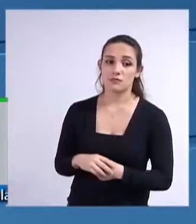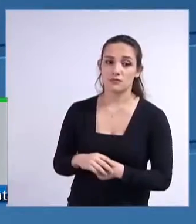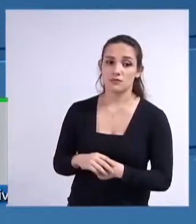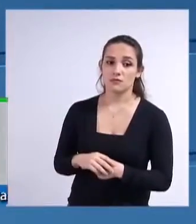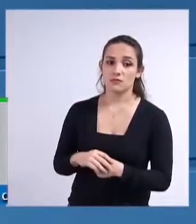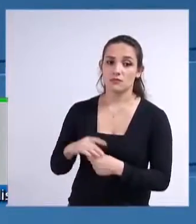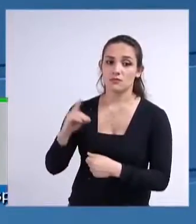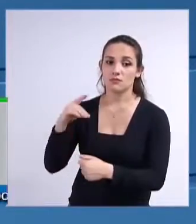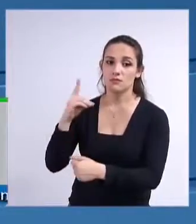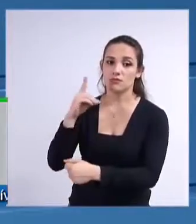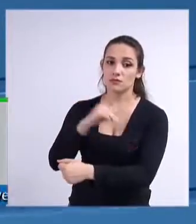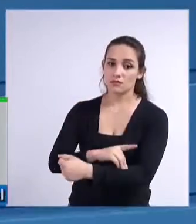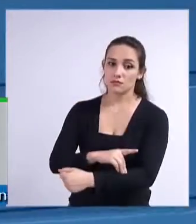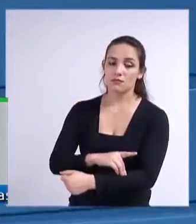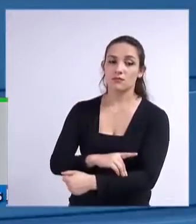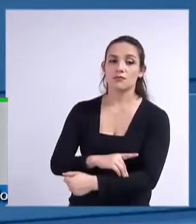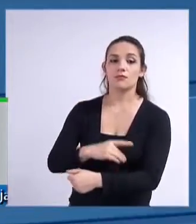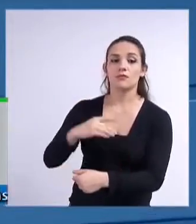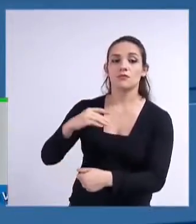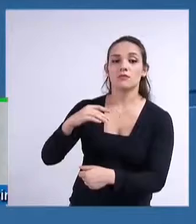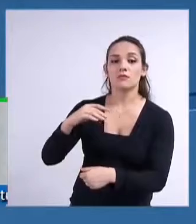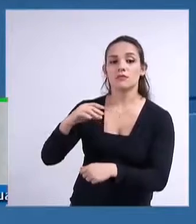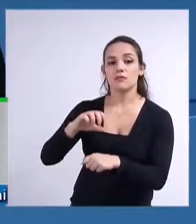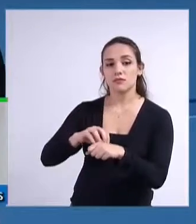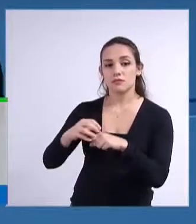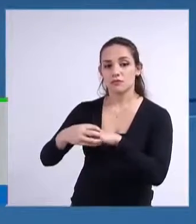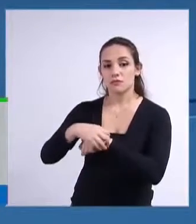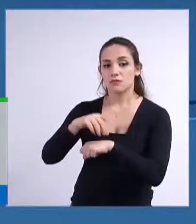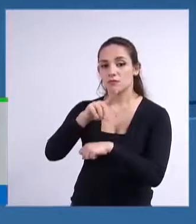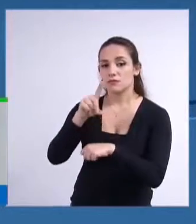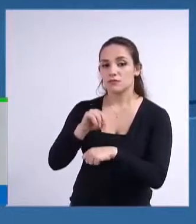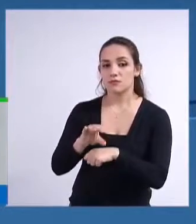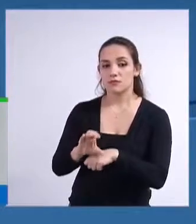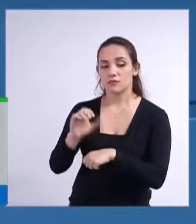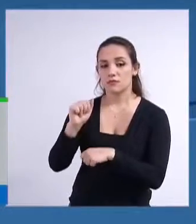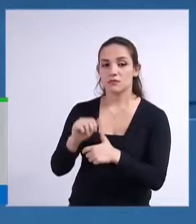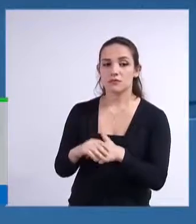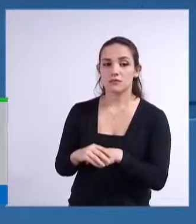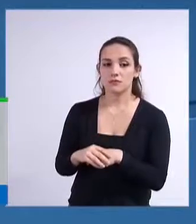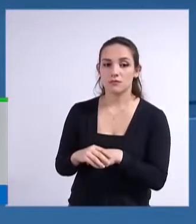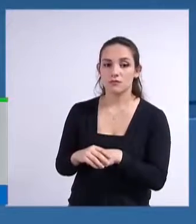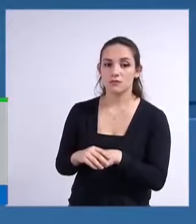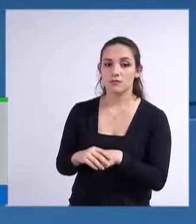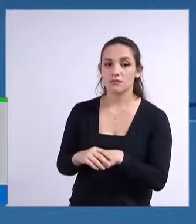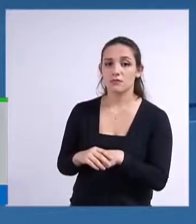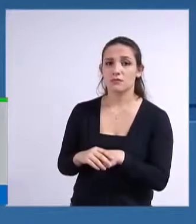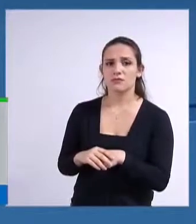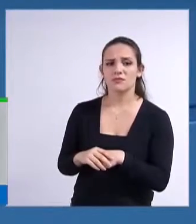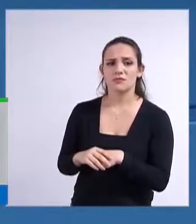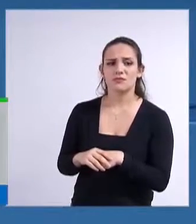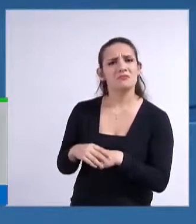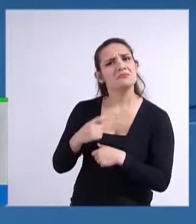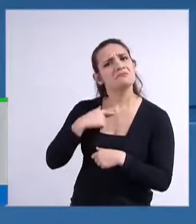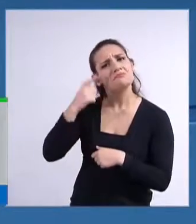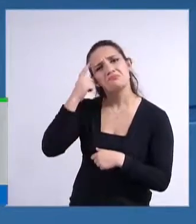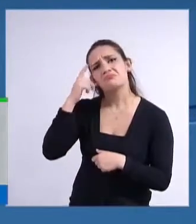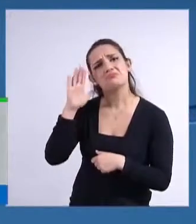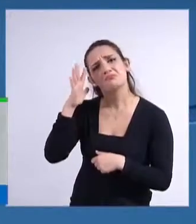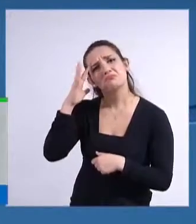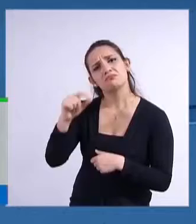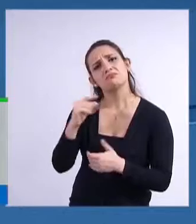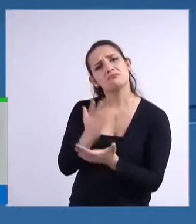sobre a dengue, a chikungunya, o surto que está tendo, a epidemia, é algo que parecia que já